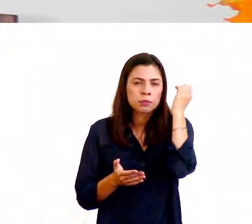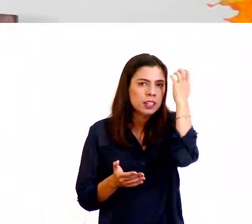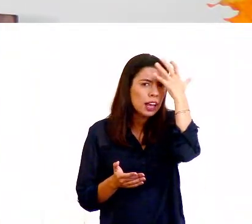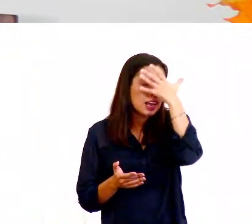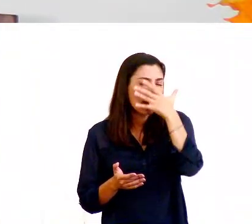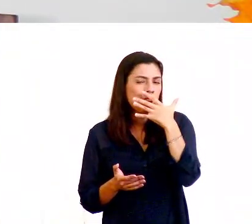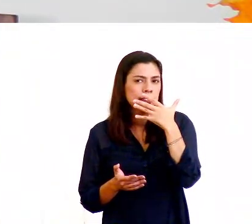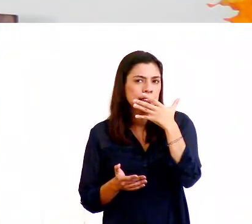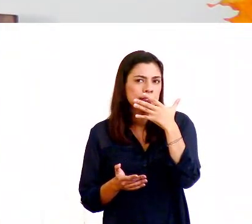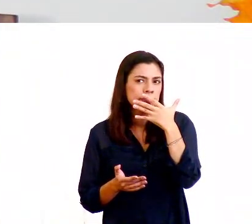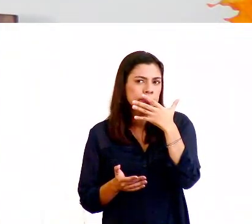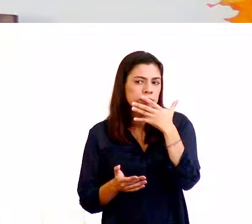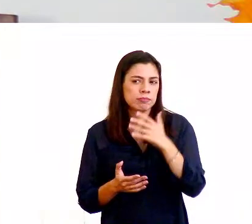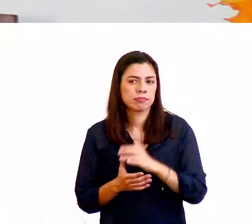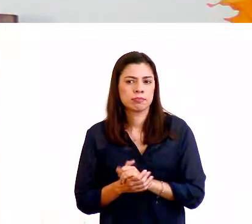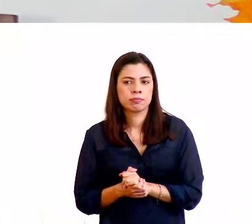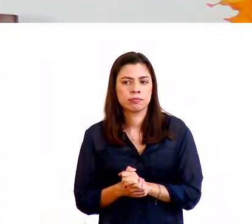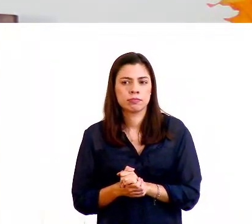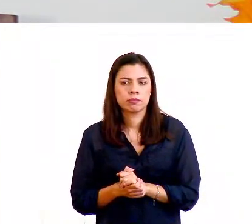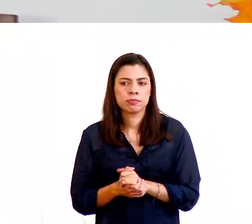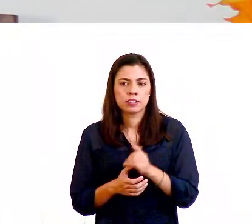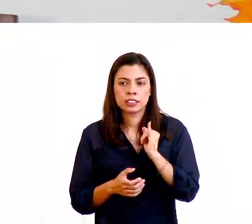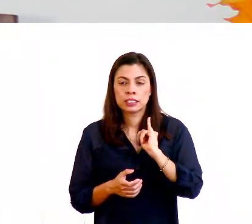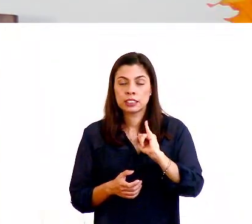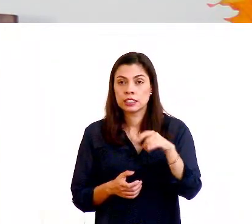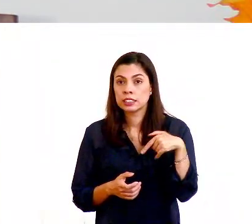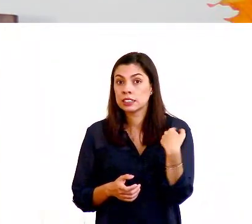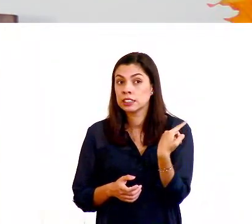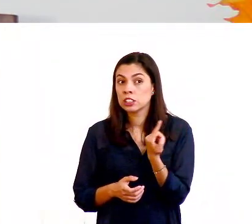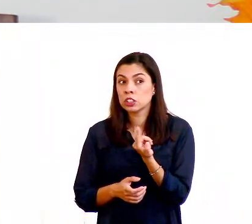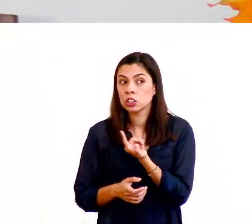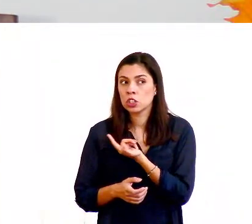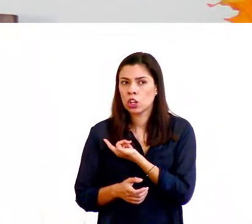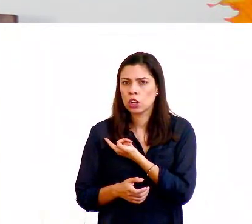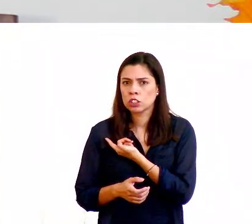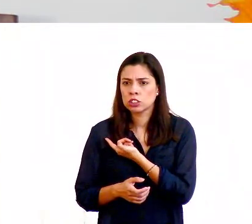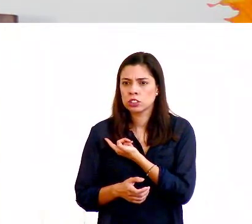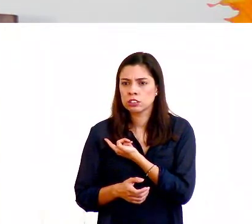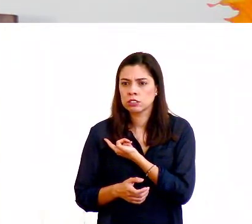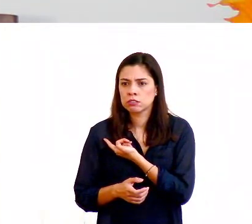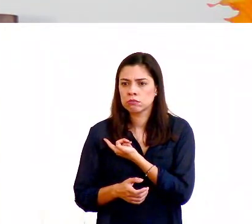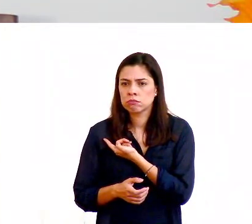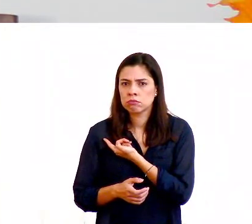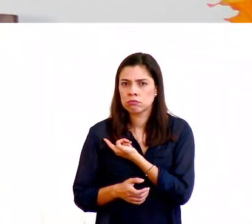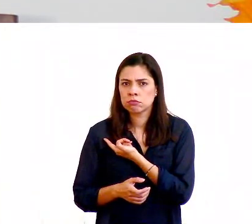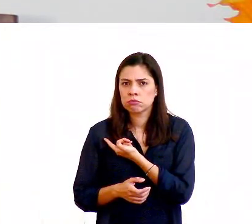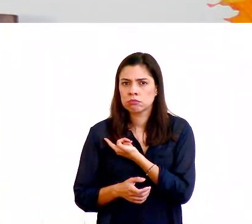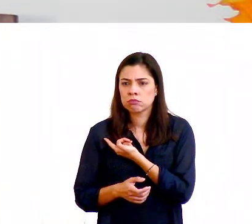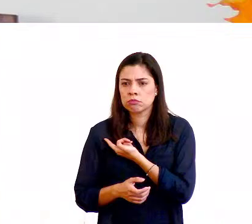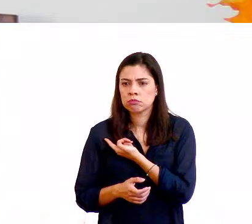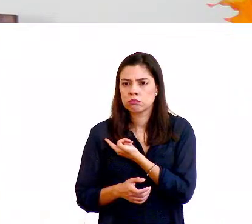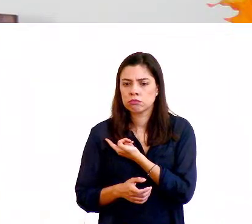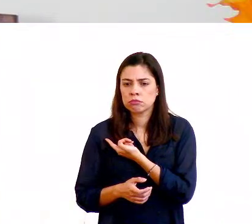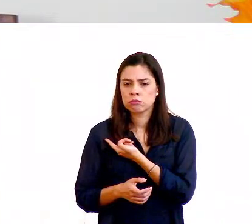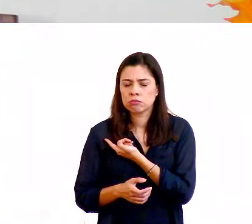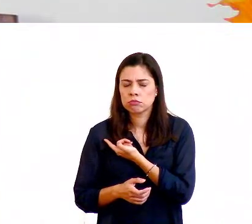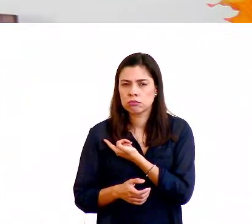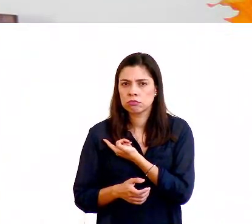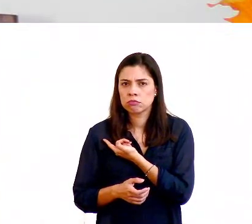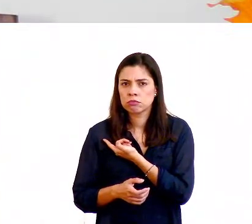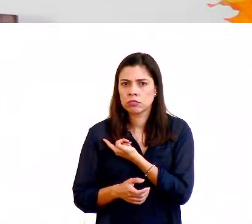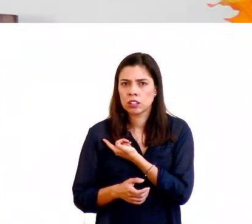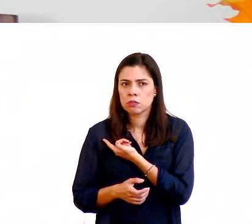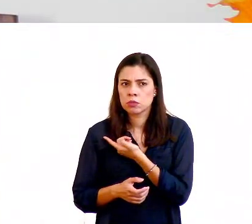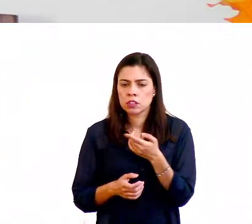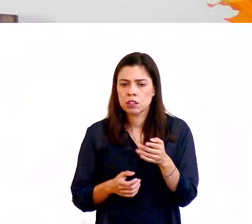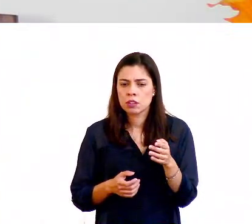você, se nós duvidarmos da nossa salvação, estamos fazendo o que com